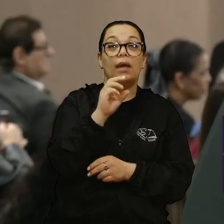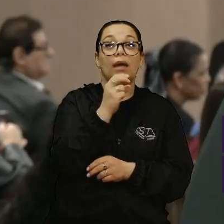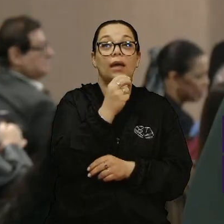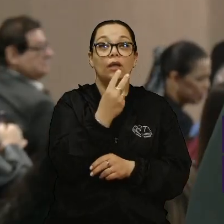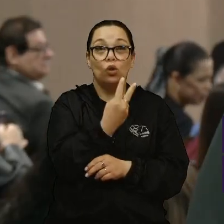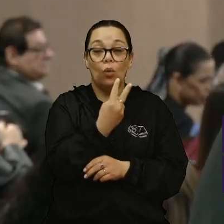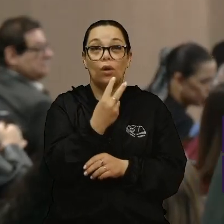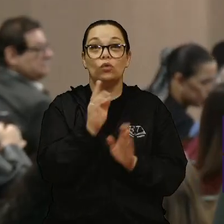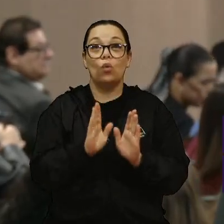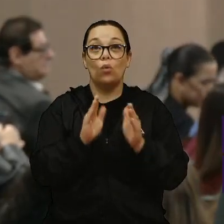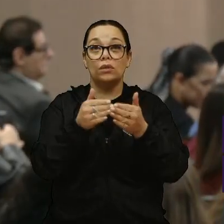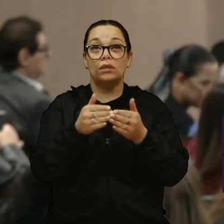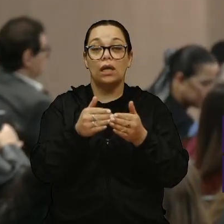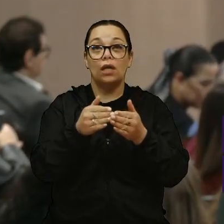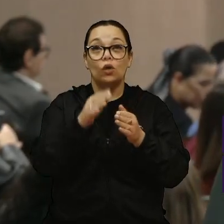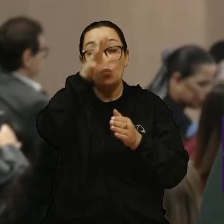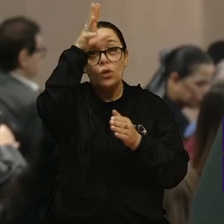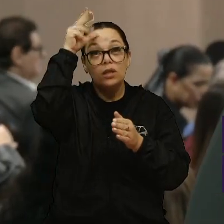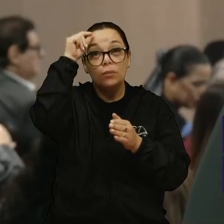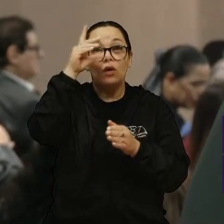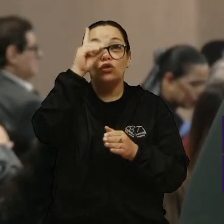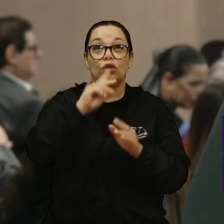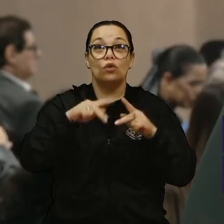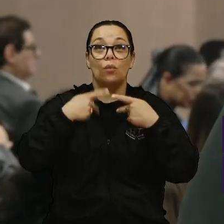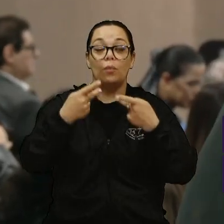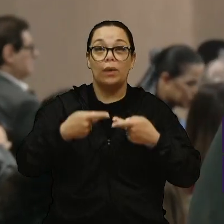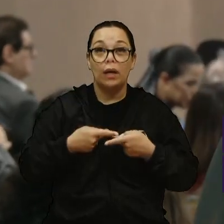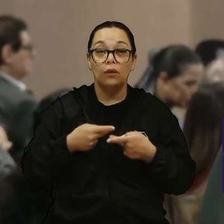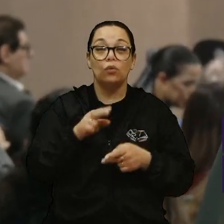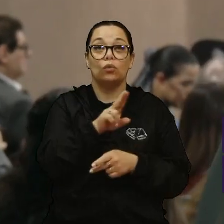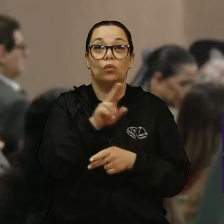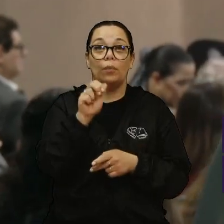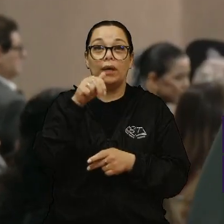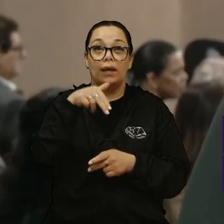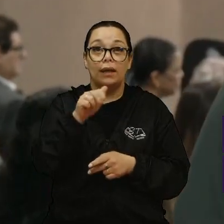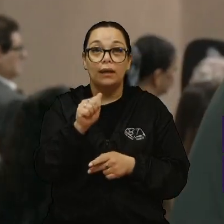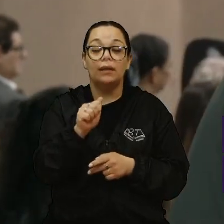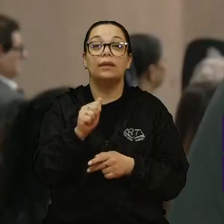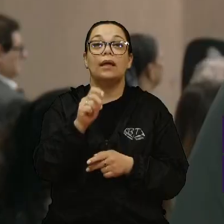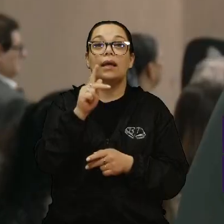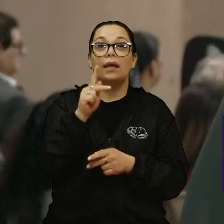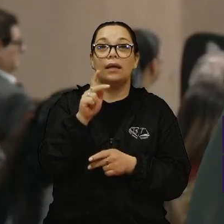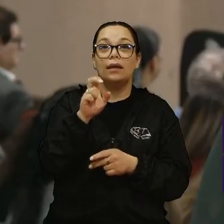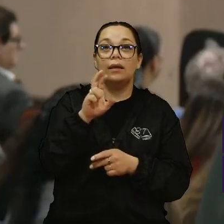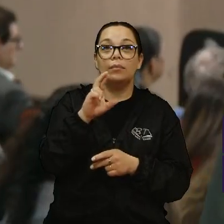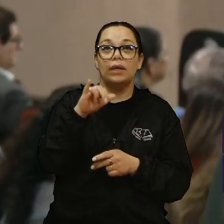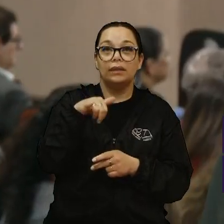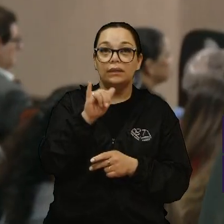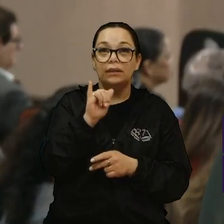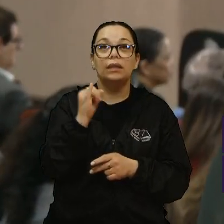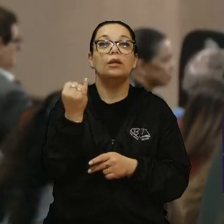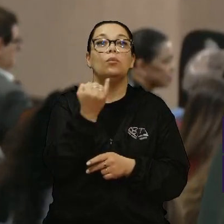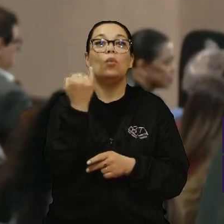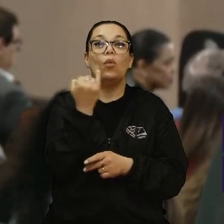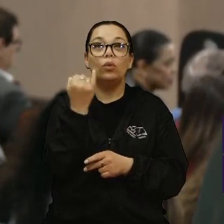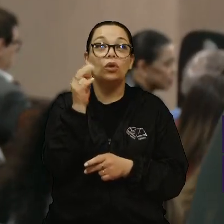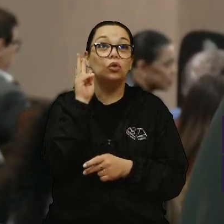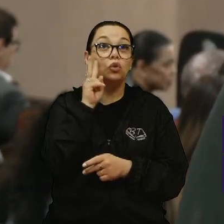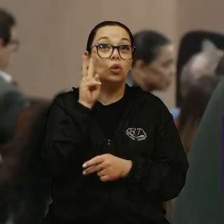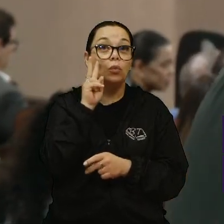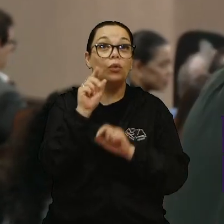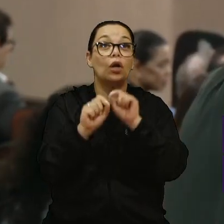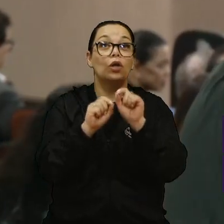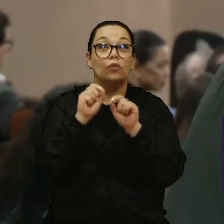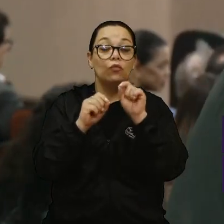Direitos Humanos. Foi o nome de consenso da professora Ana. E o nome do Percy, né, muito importante a gente relembrar, que foi